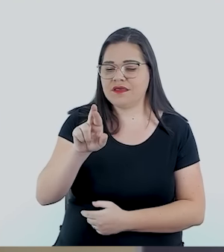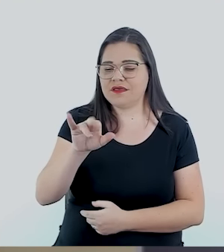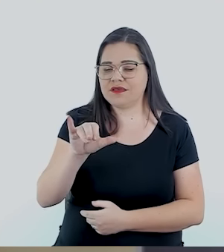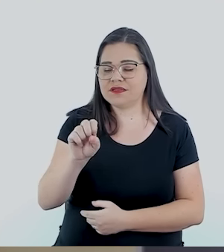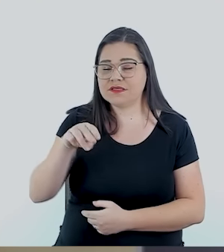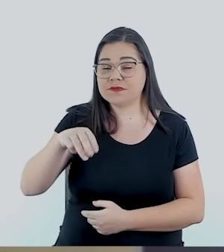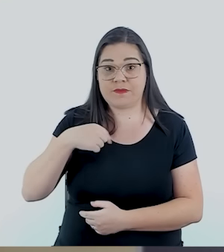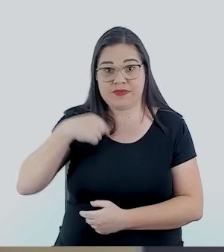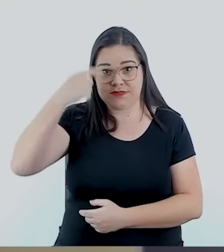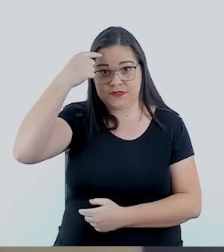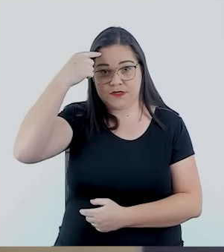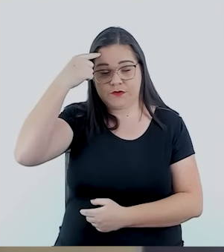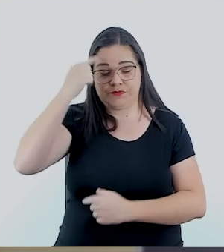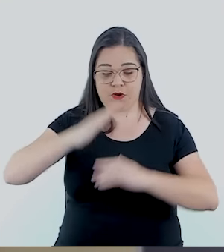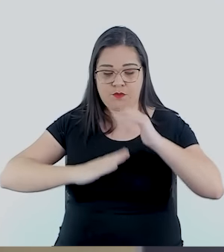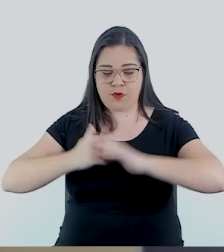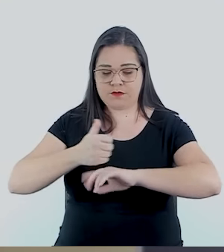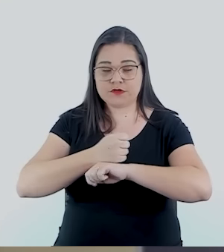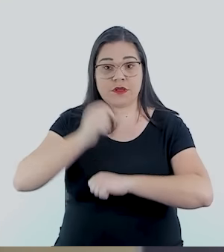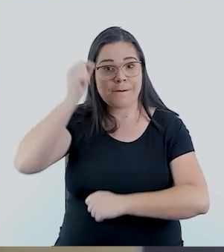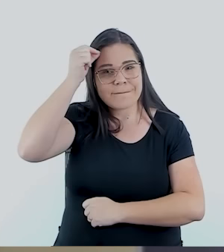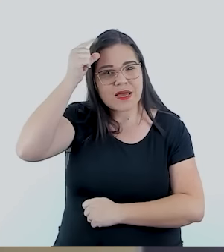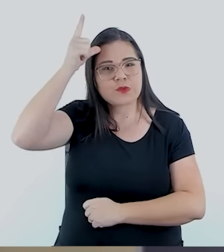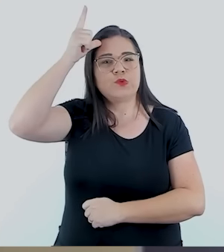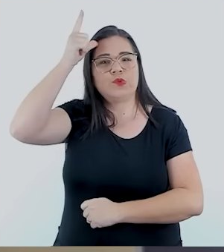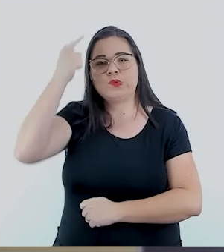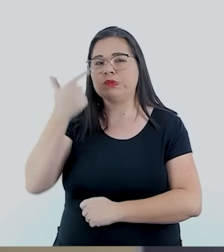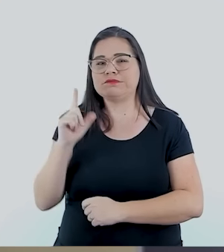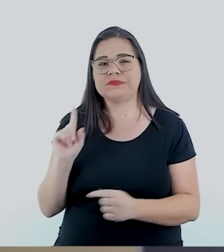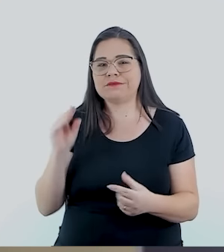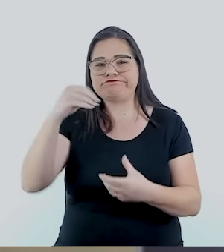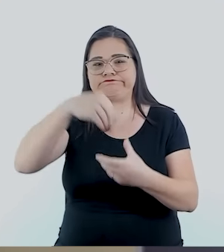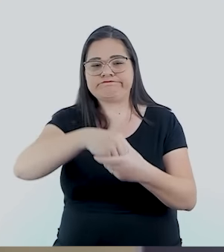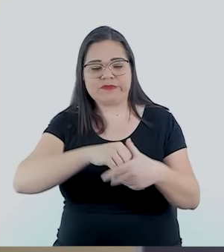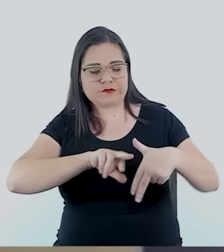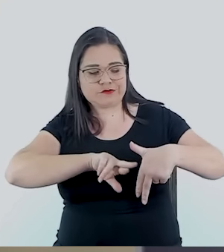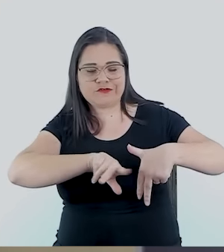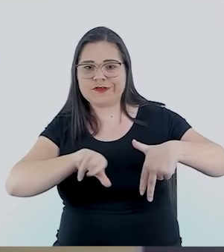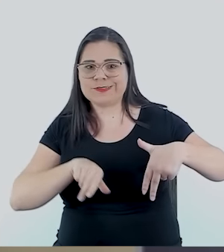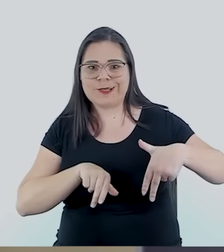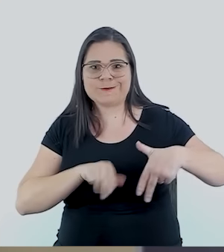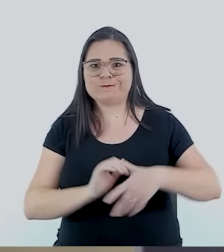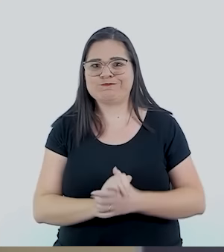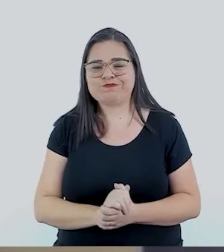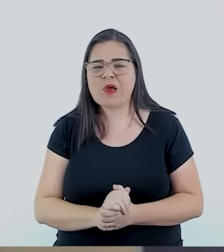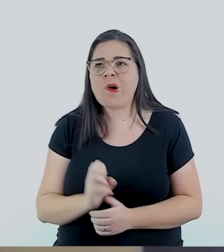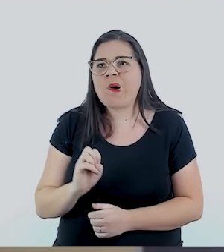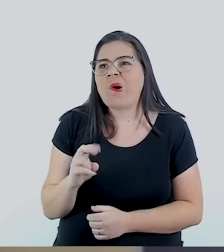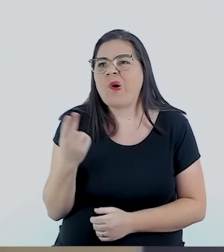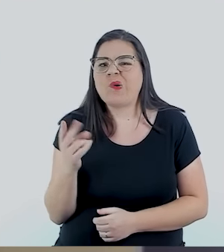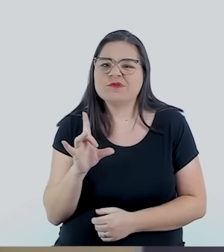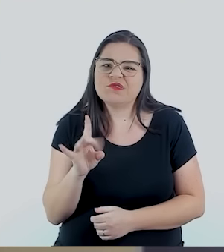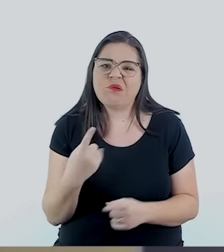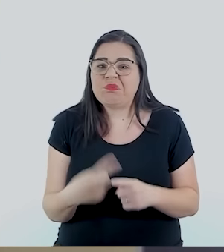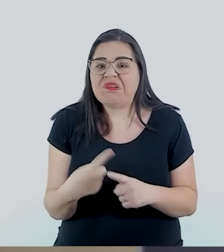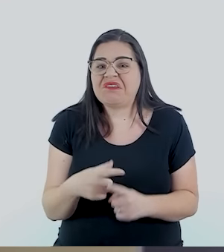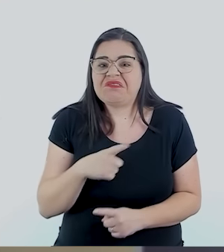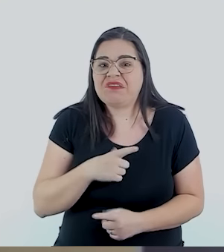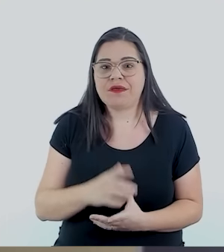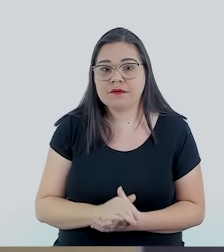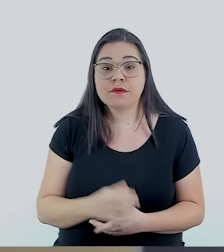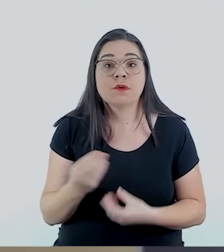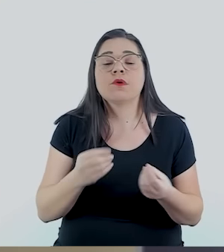é que o profissional maduro ele não está contemplado nessa agenda de diversidade ou ele está ali Só para constar como é